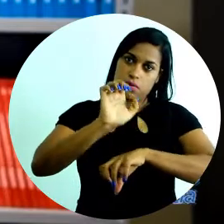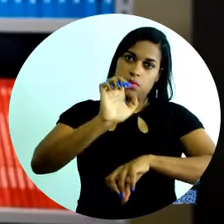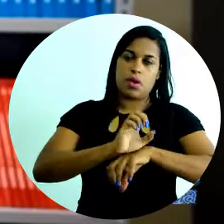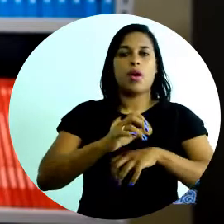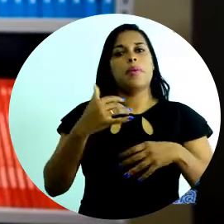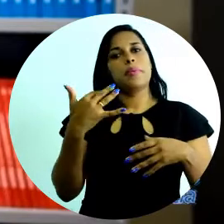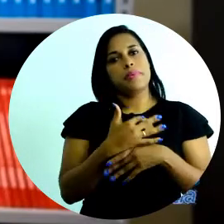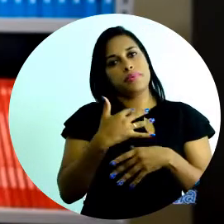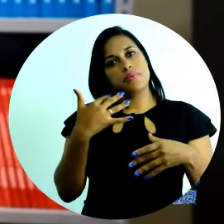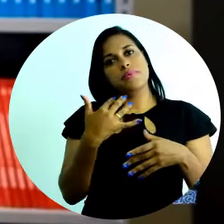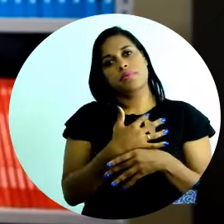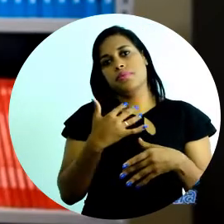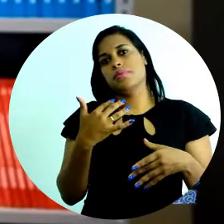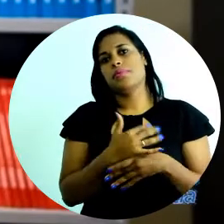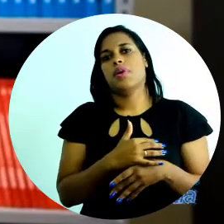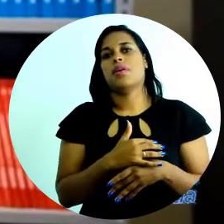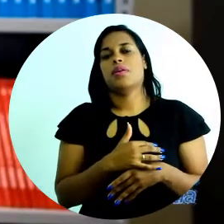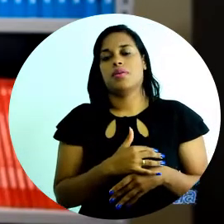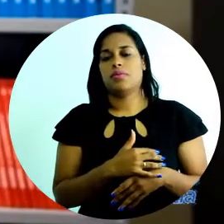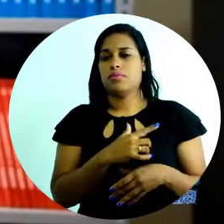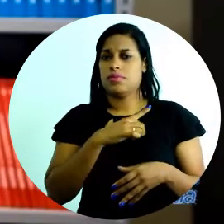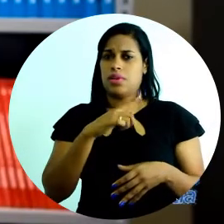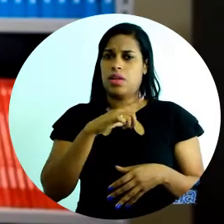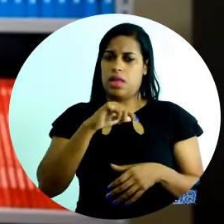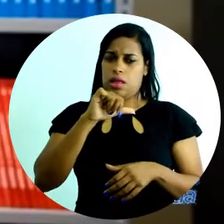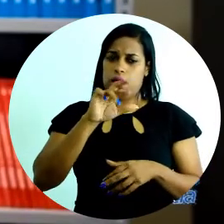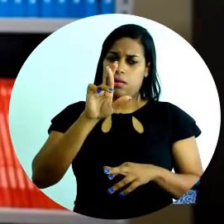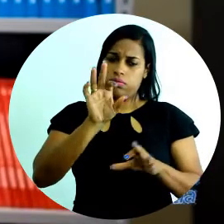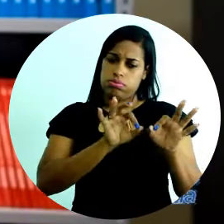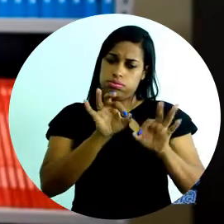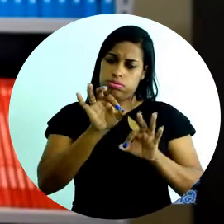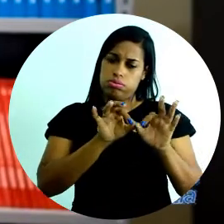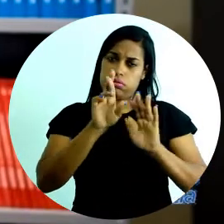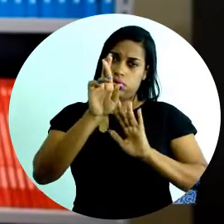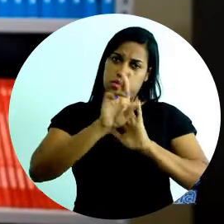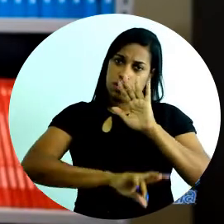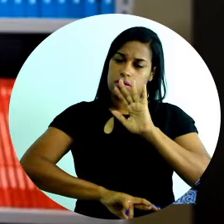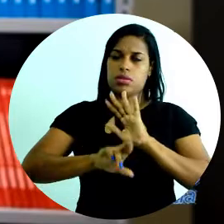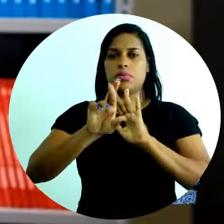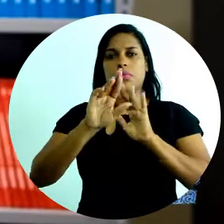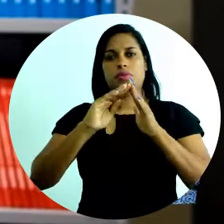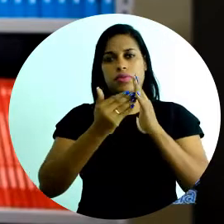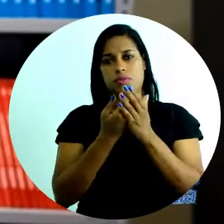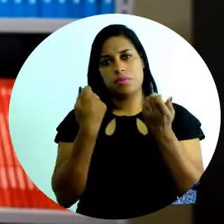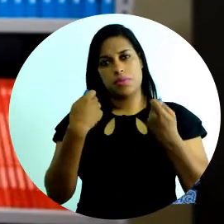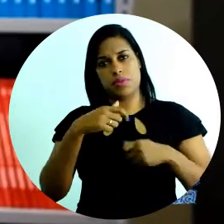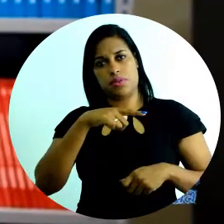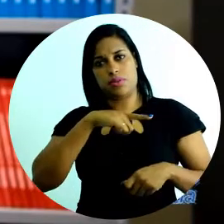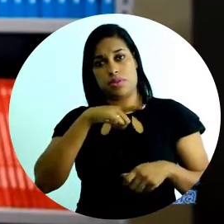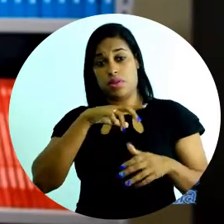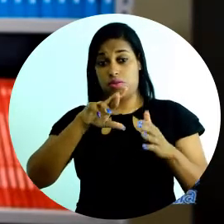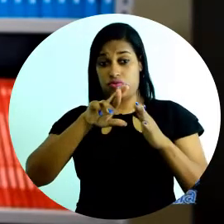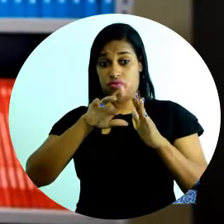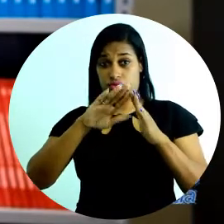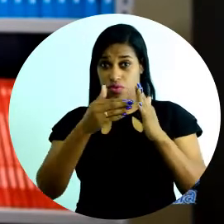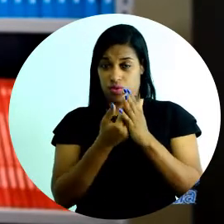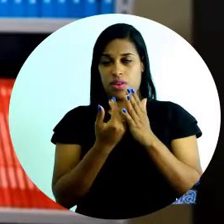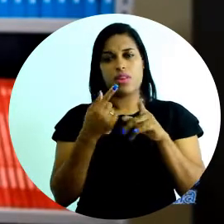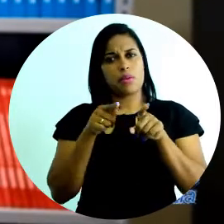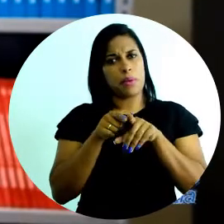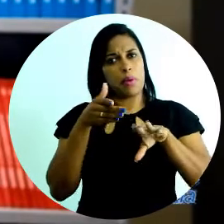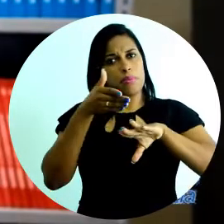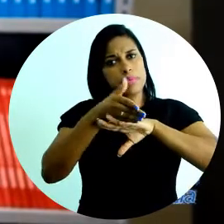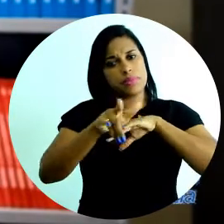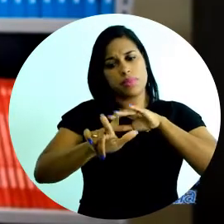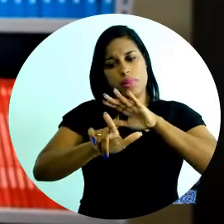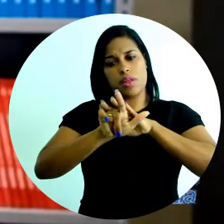estadual, como a nível municipal, que regulamentam determinadas ações que a escola precisa ter, né, e também a escola, além da